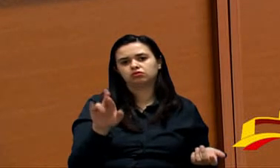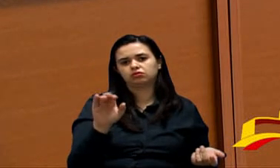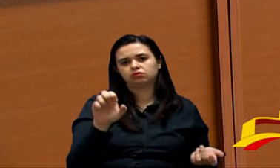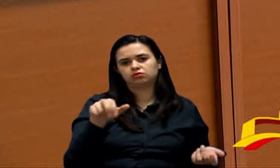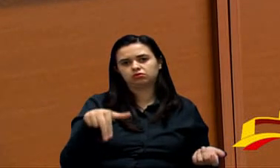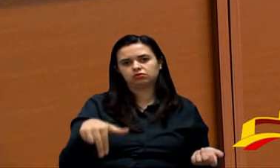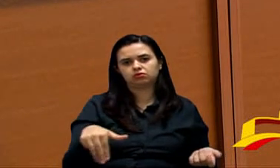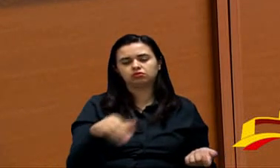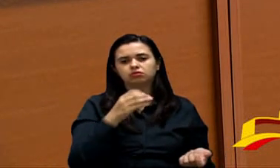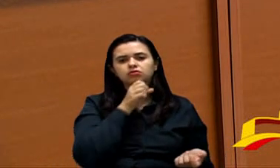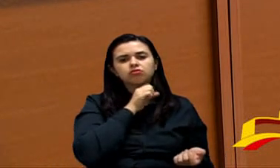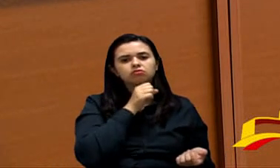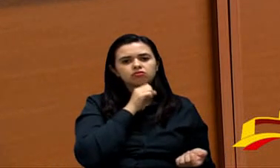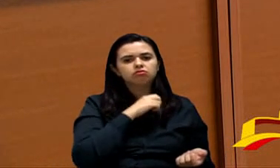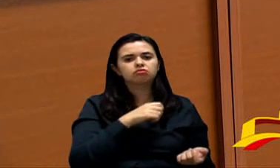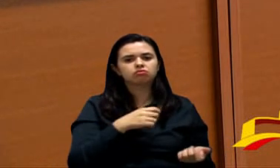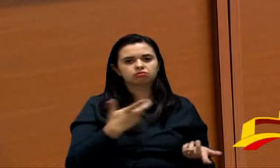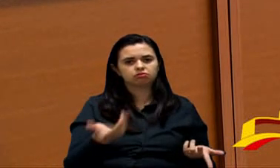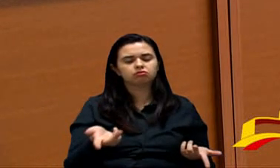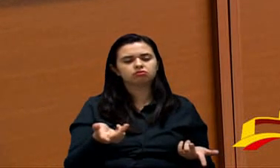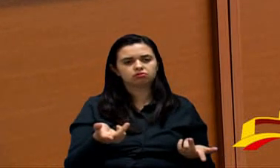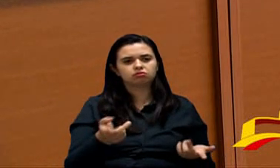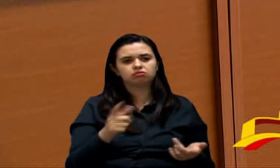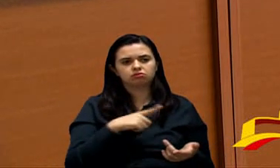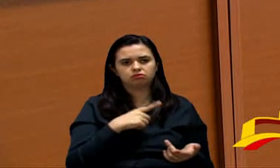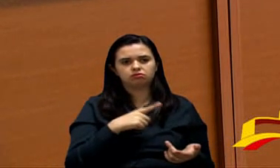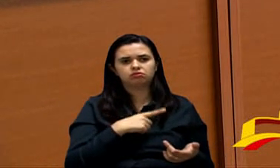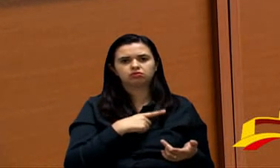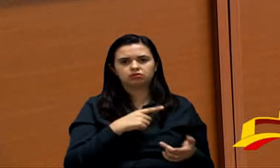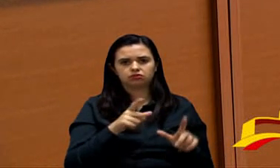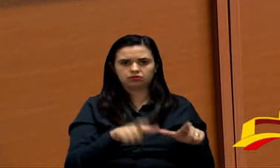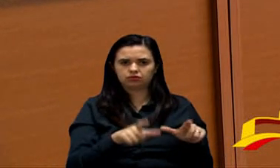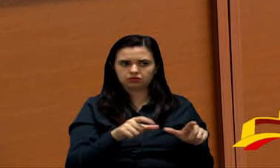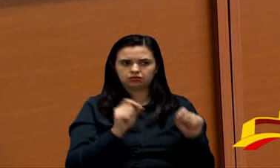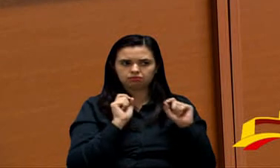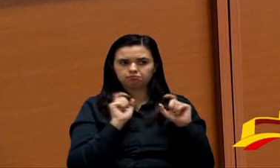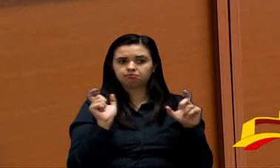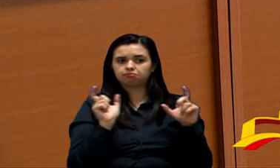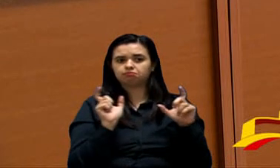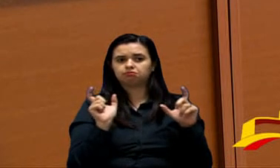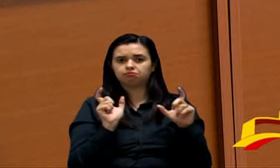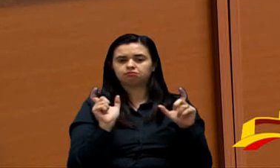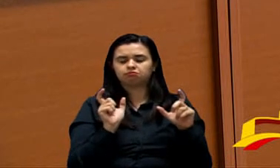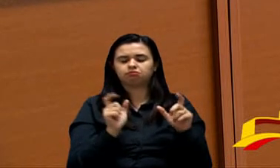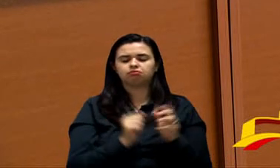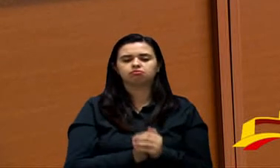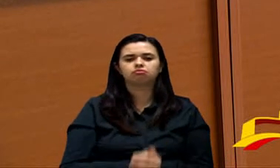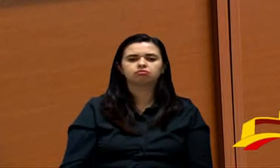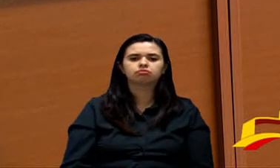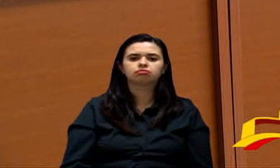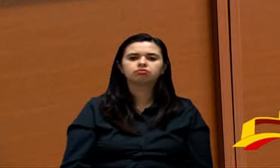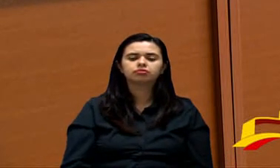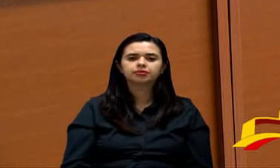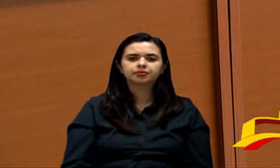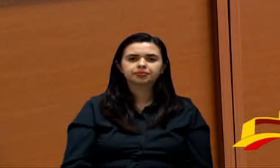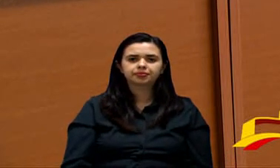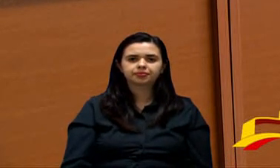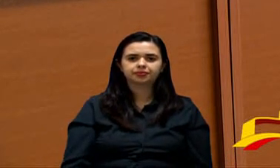avenida. Eles vão destacar onde de fato chamou atenção. E quando tem arte, isso aí fica marcado também. Era isso, presidente.